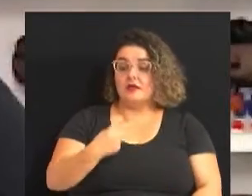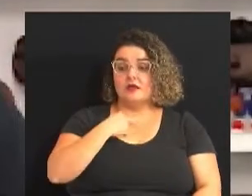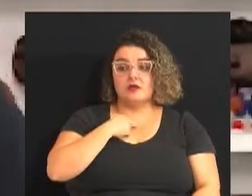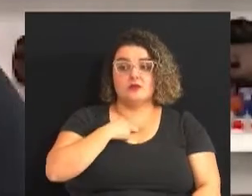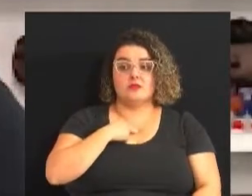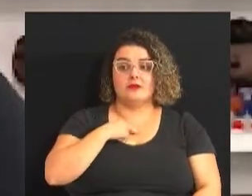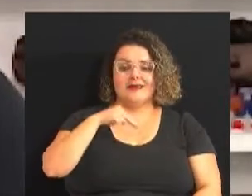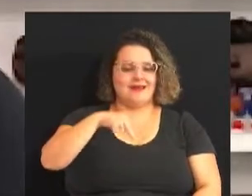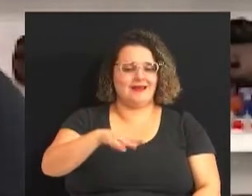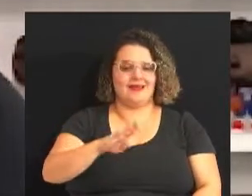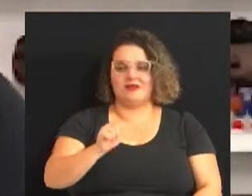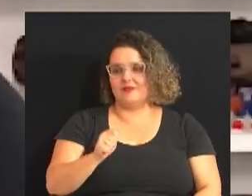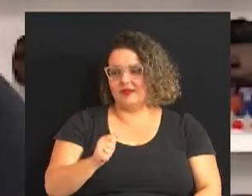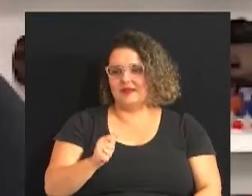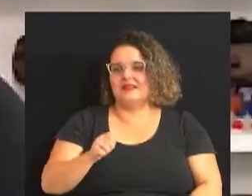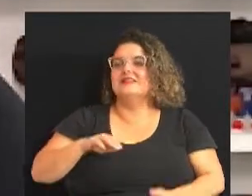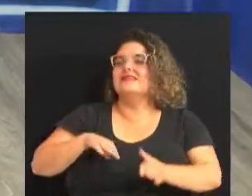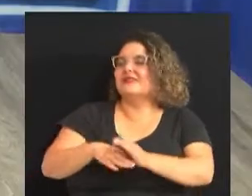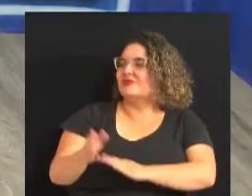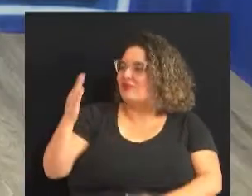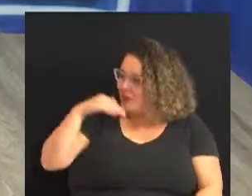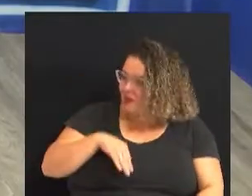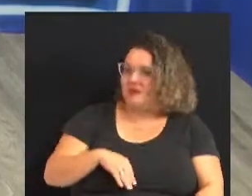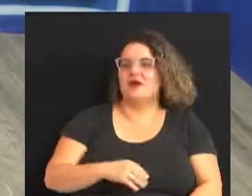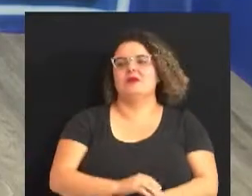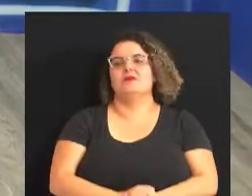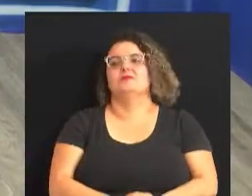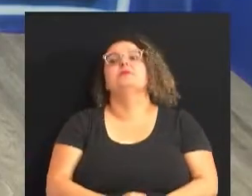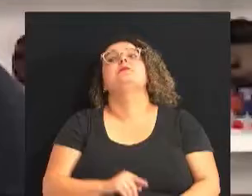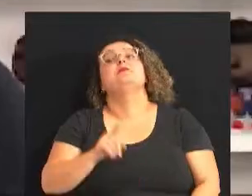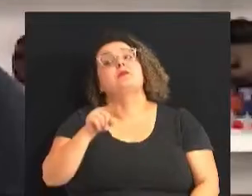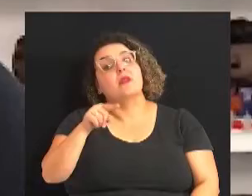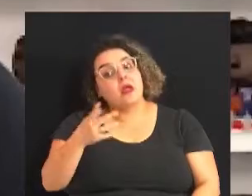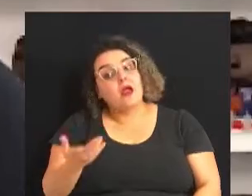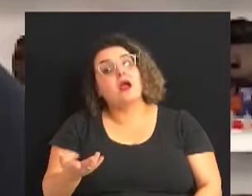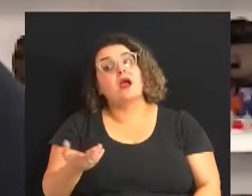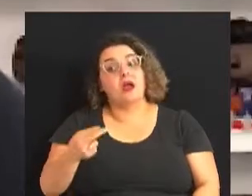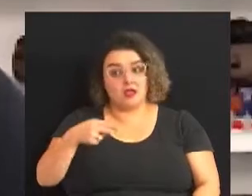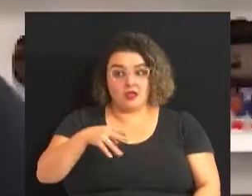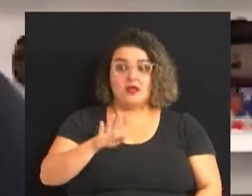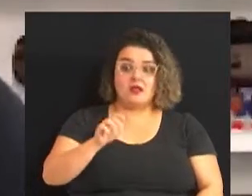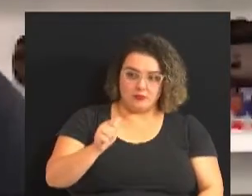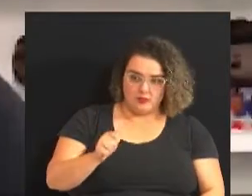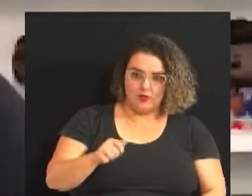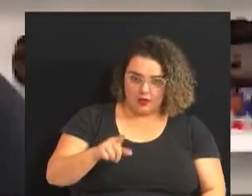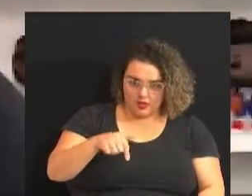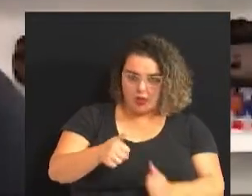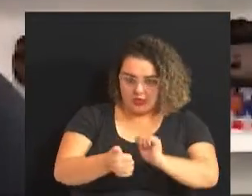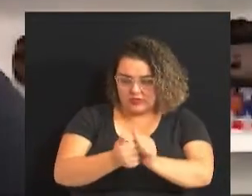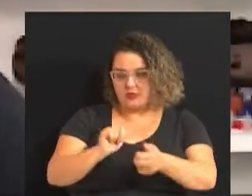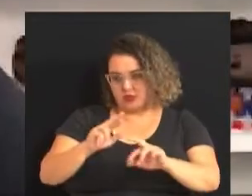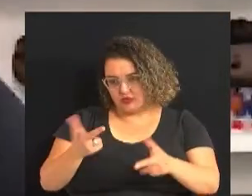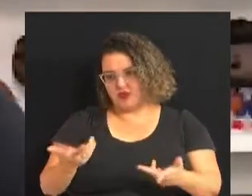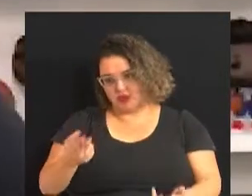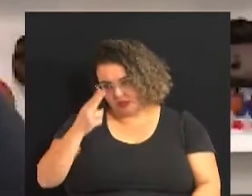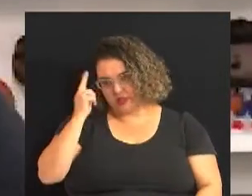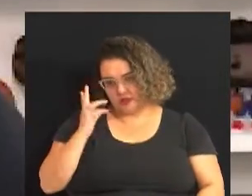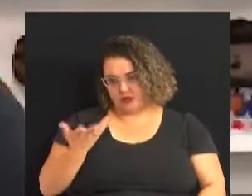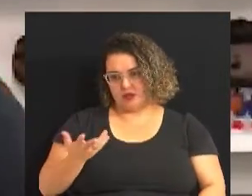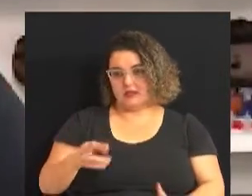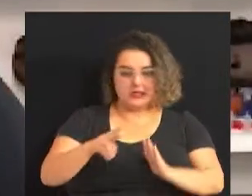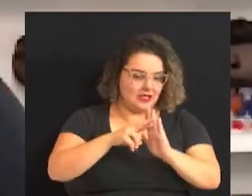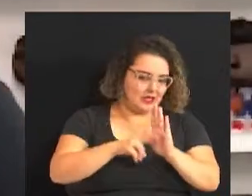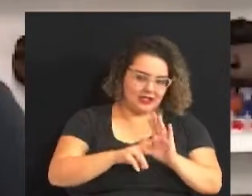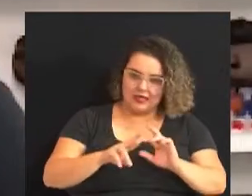NBA como Se referência. acostumar mal, né? Acho que a NBA... Porque a NBA ela é um esporte diferente, né, Gabriel? Tem regras diferentes.